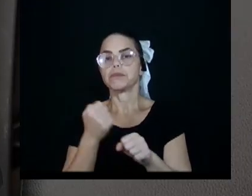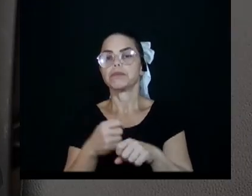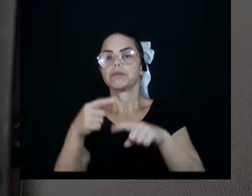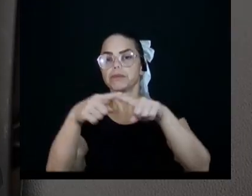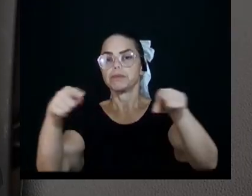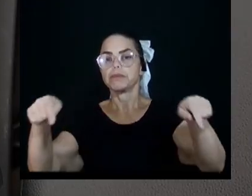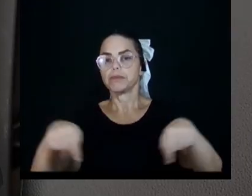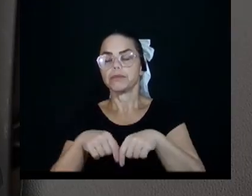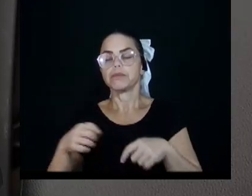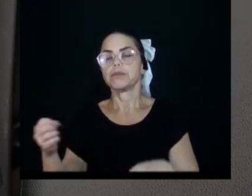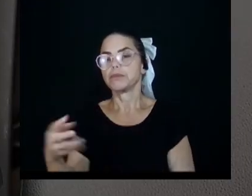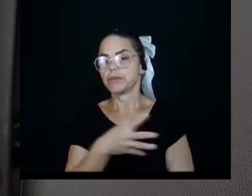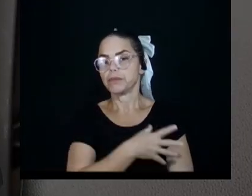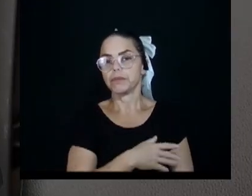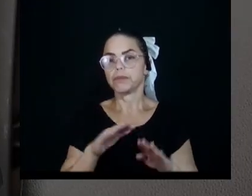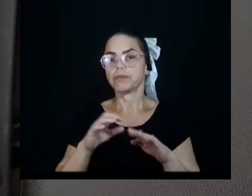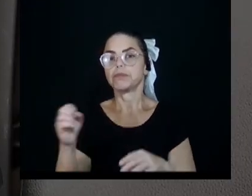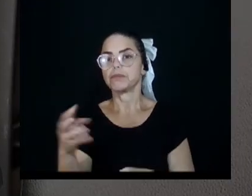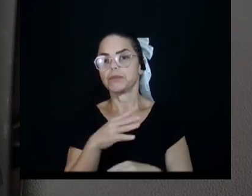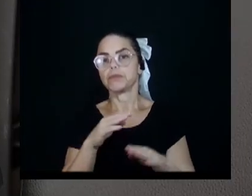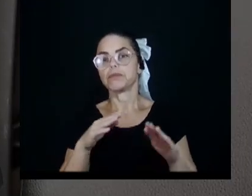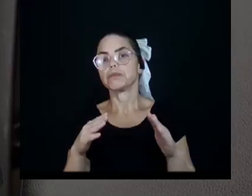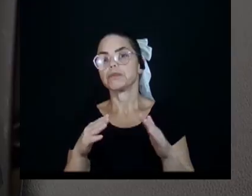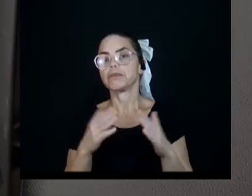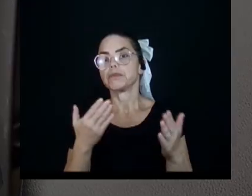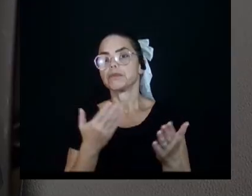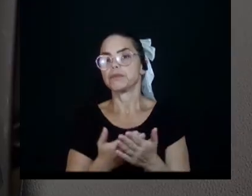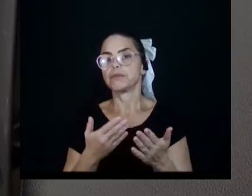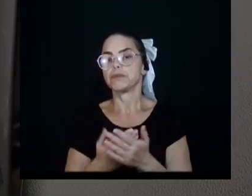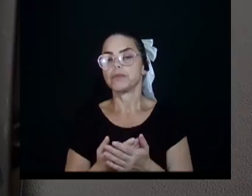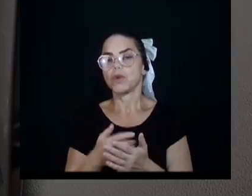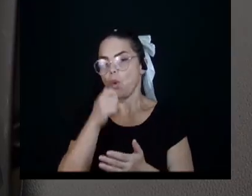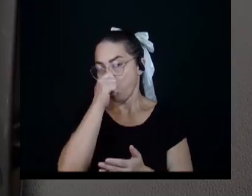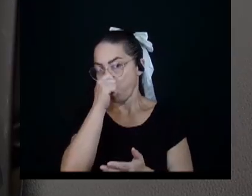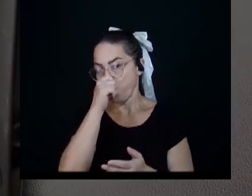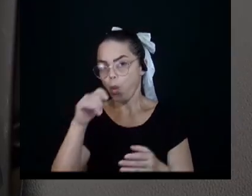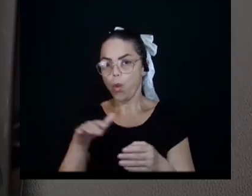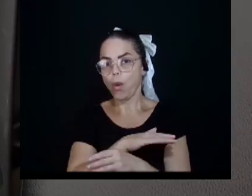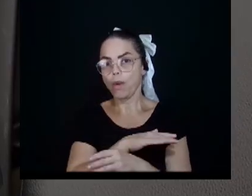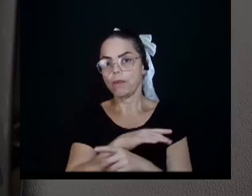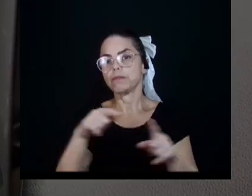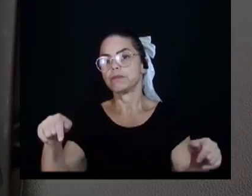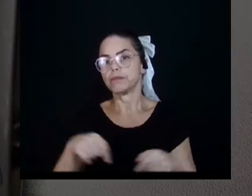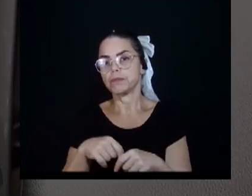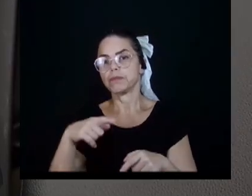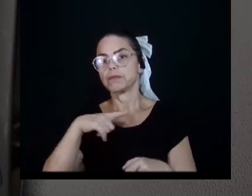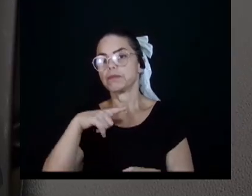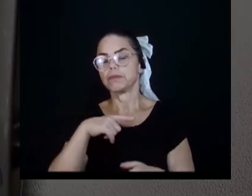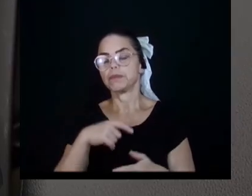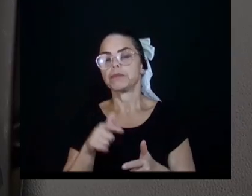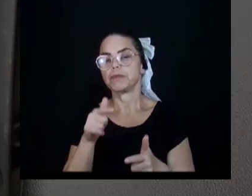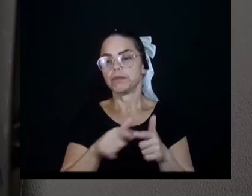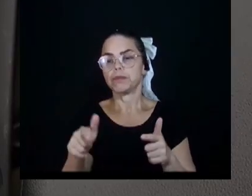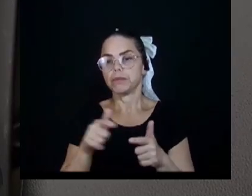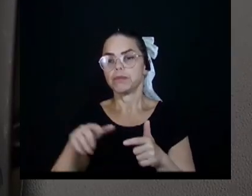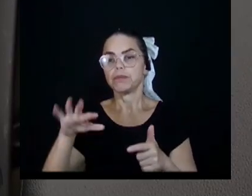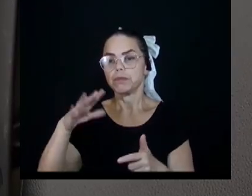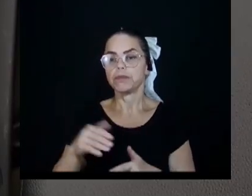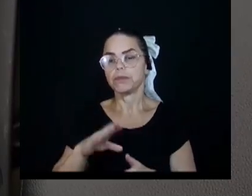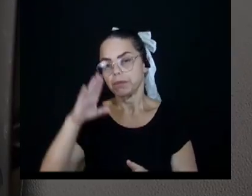escolas, acaba superlotando as salas existentes. Esse problema acontece principalmente na